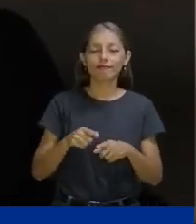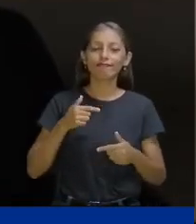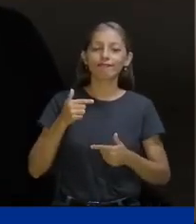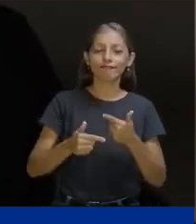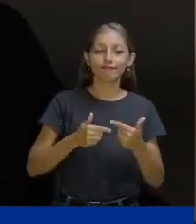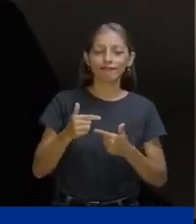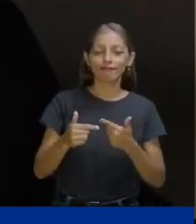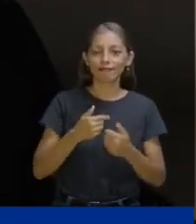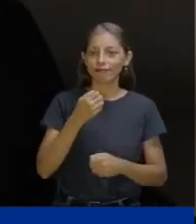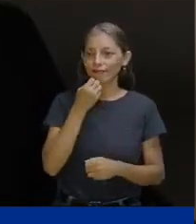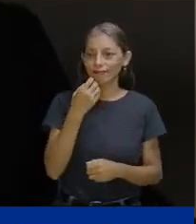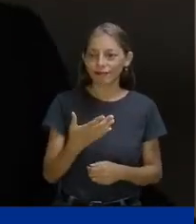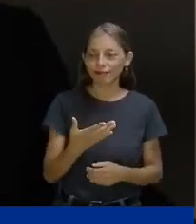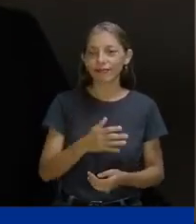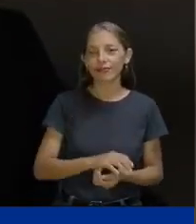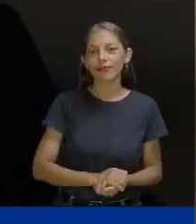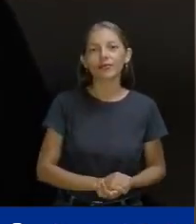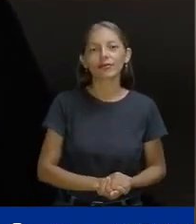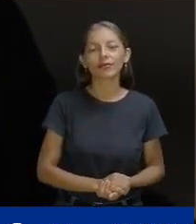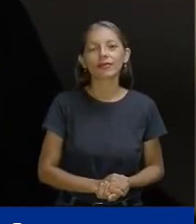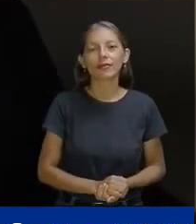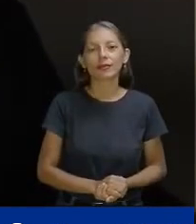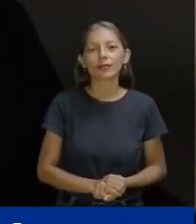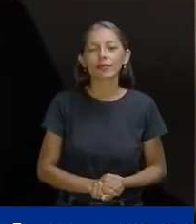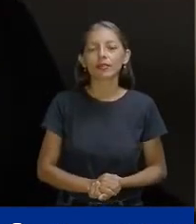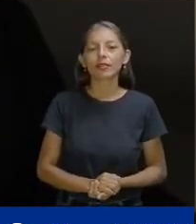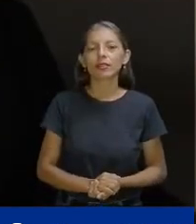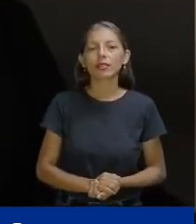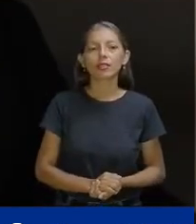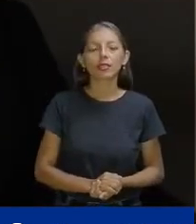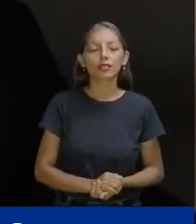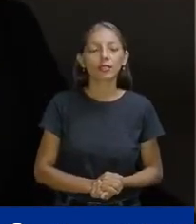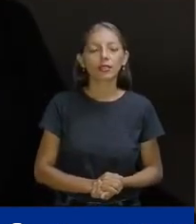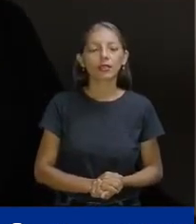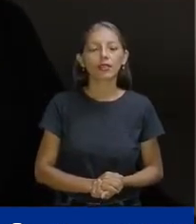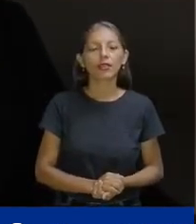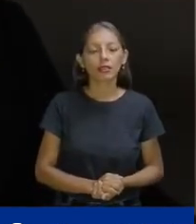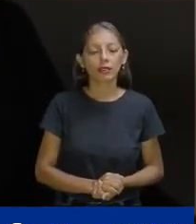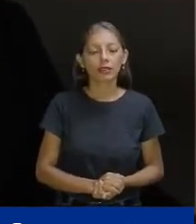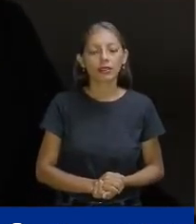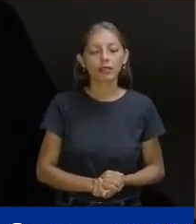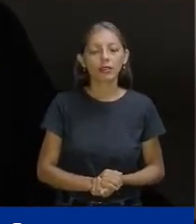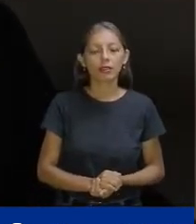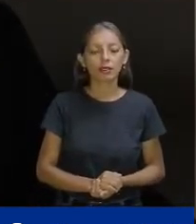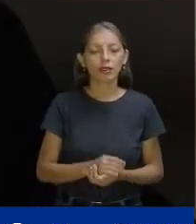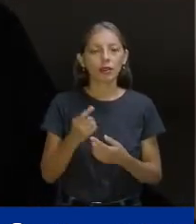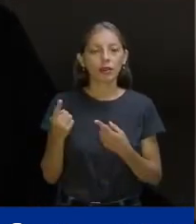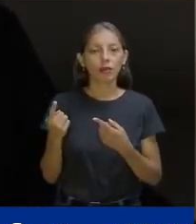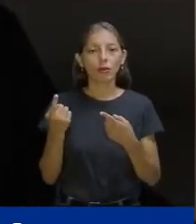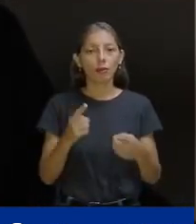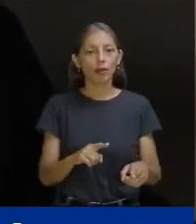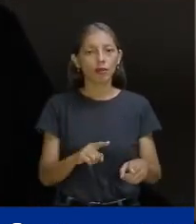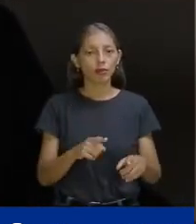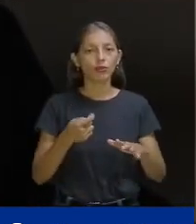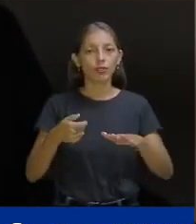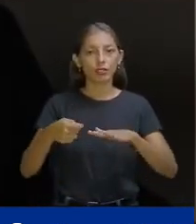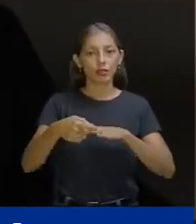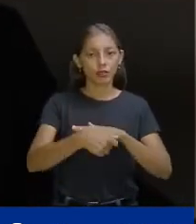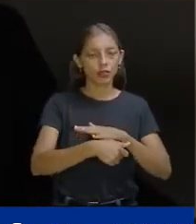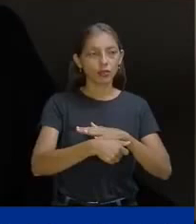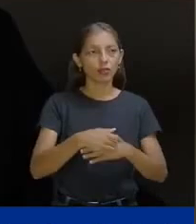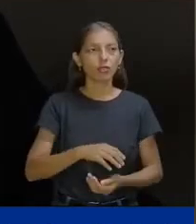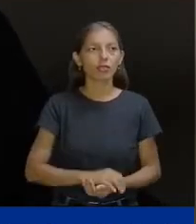atingir essa gloriosa marca. Em relação a combate de desinformação e a utilização